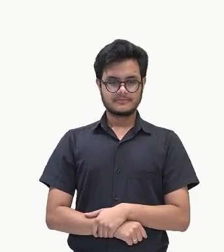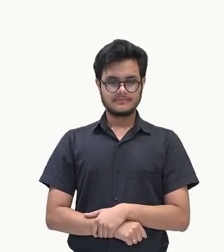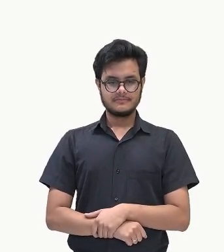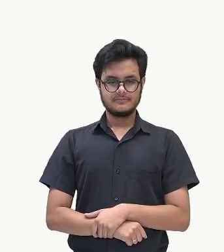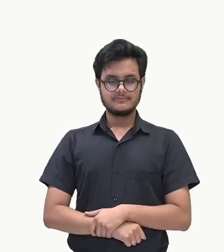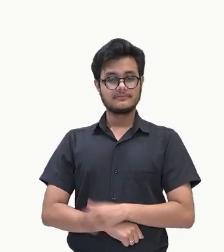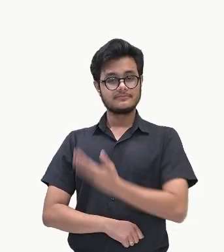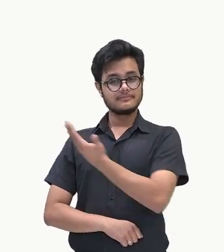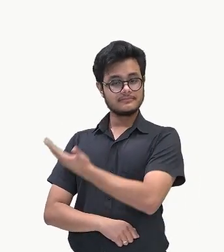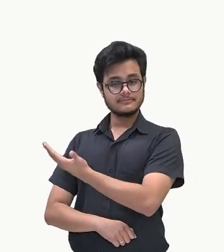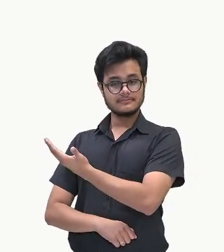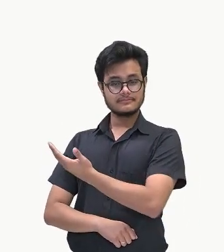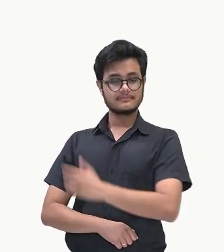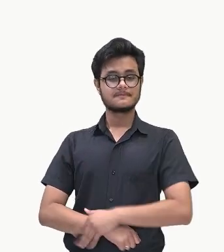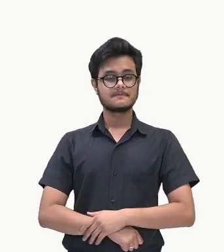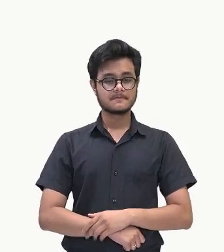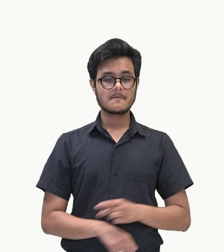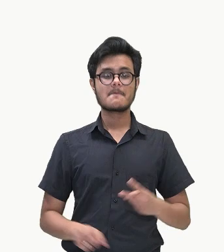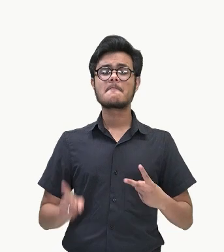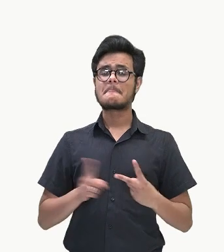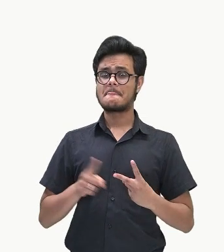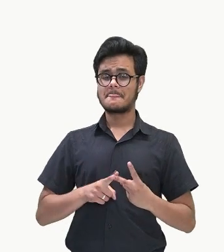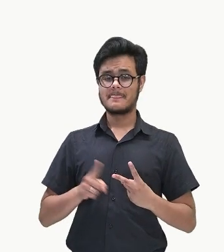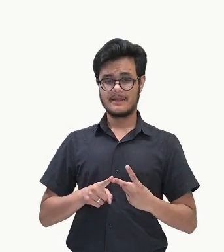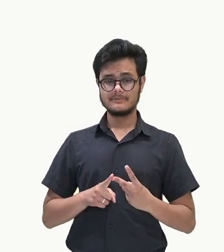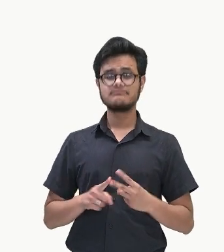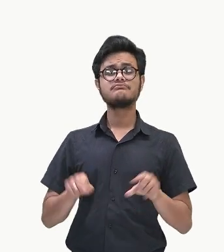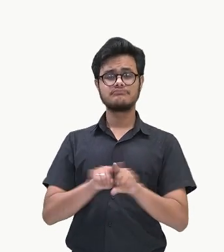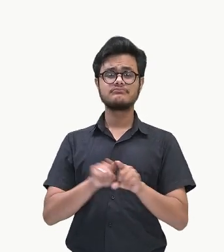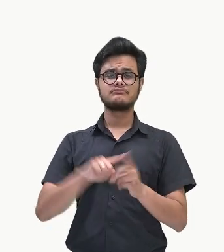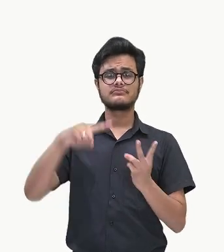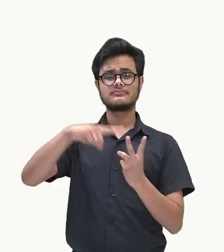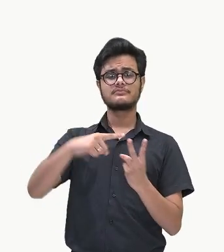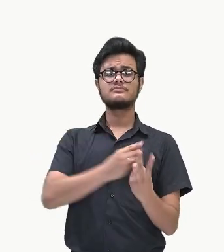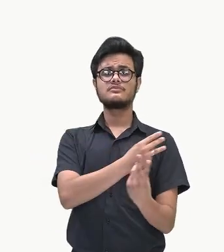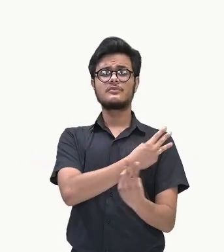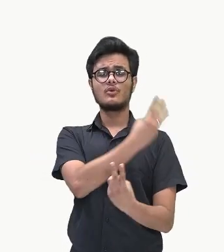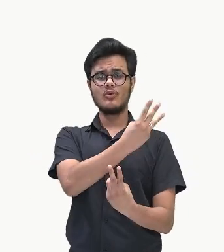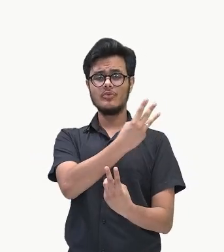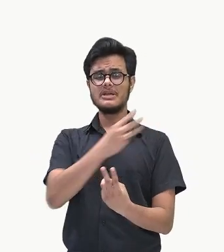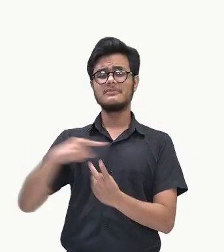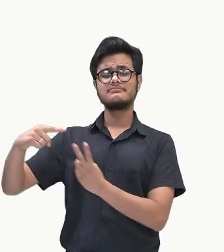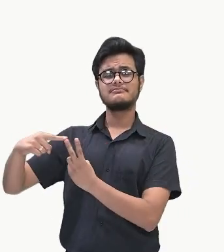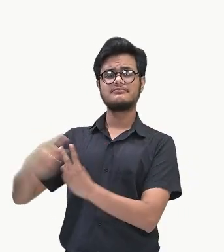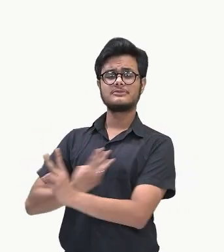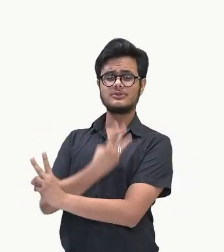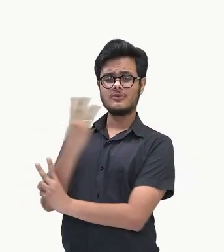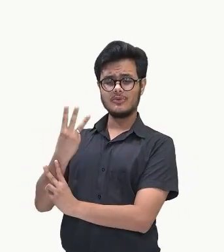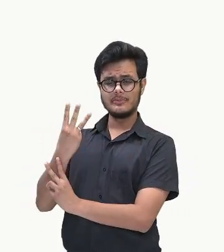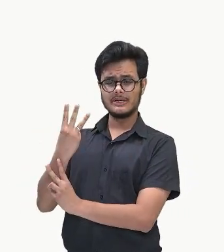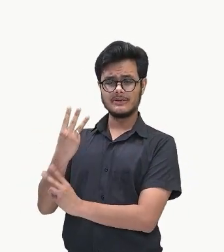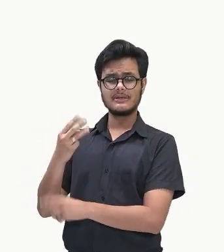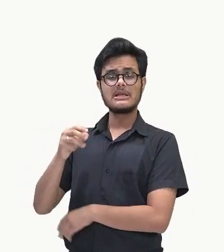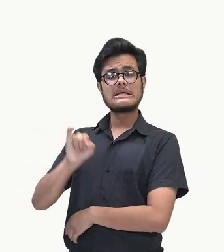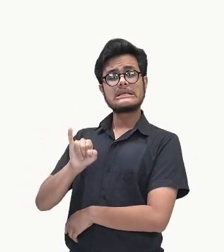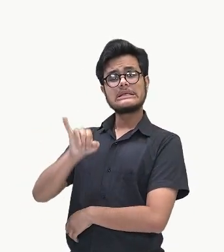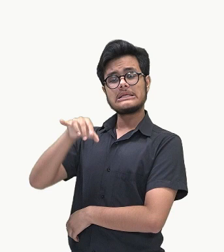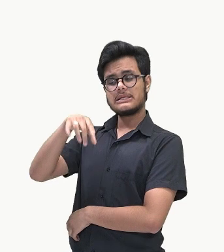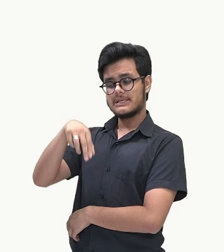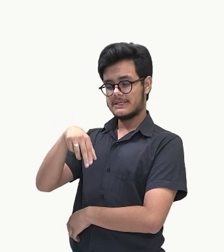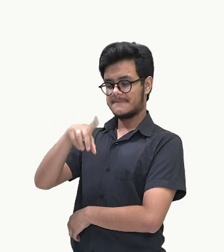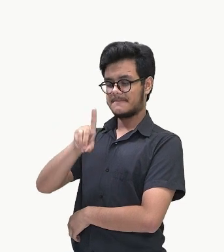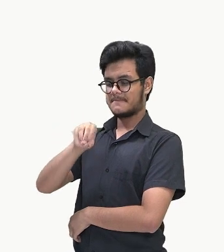raiz cúbica e também é raiz cúbica, ou seja, os índices são